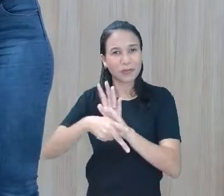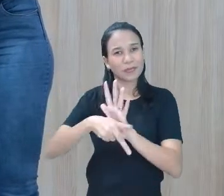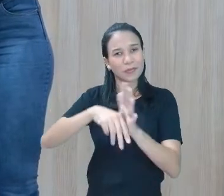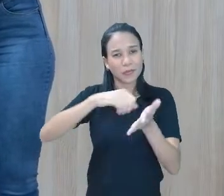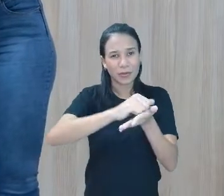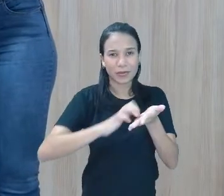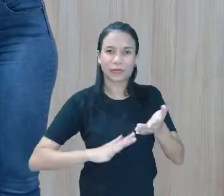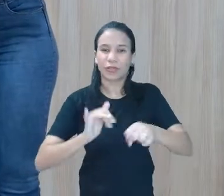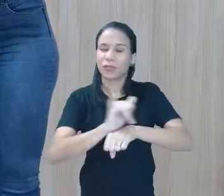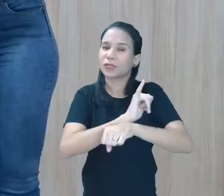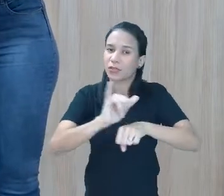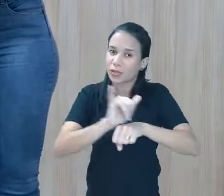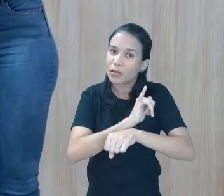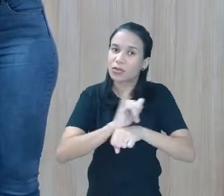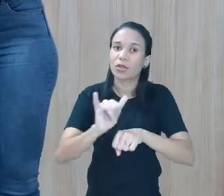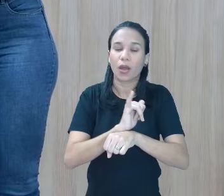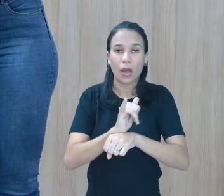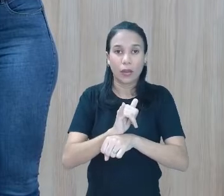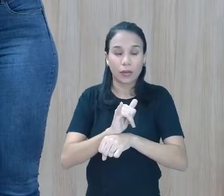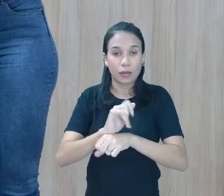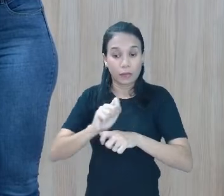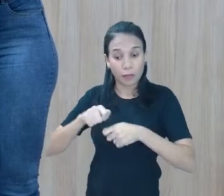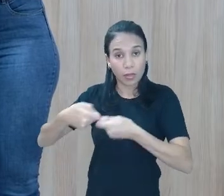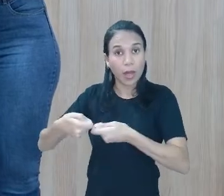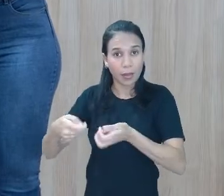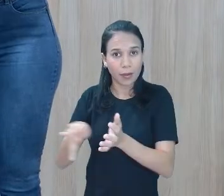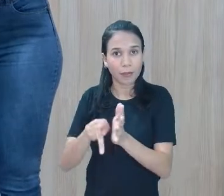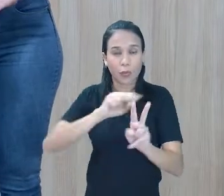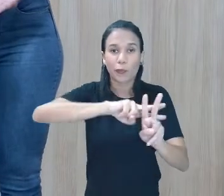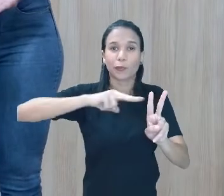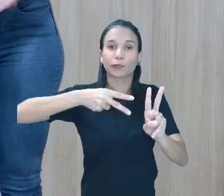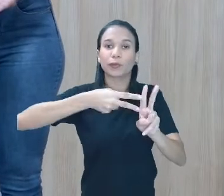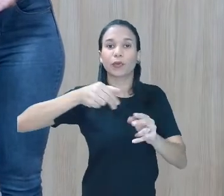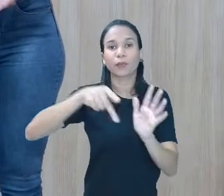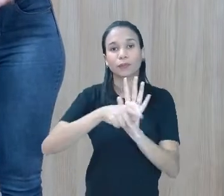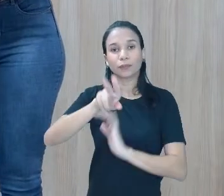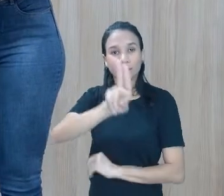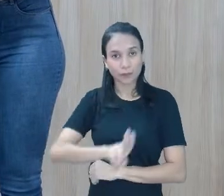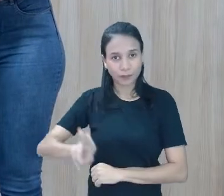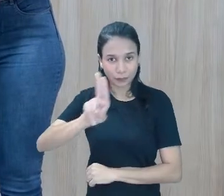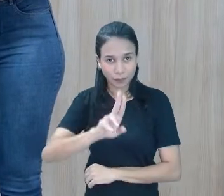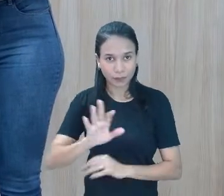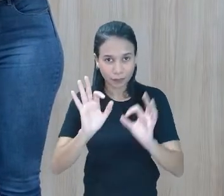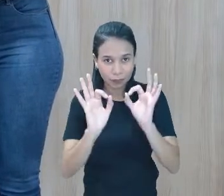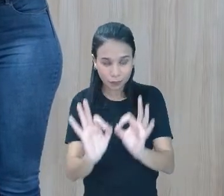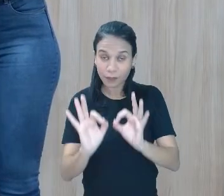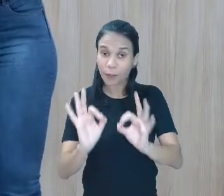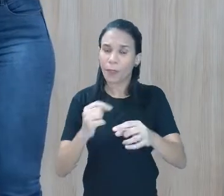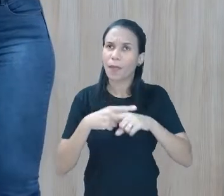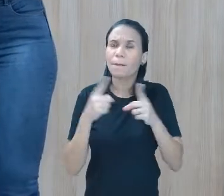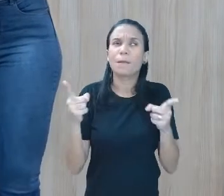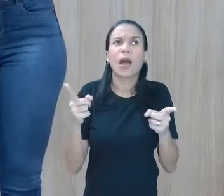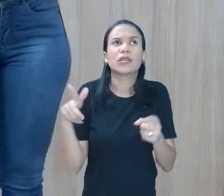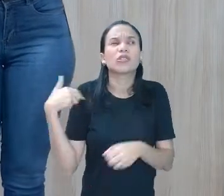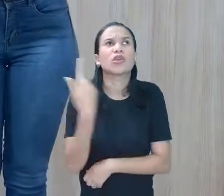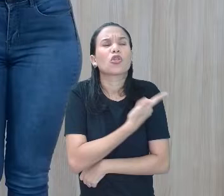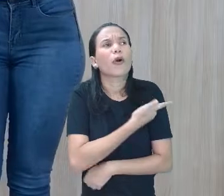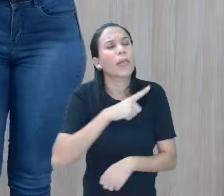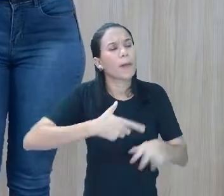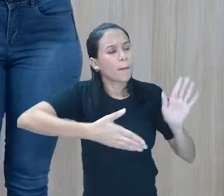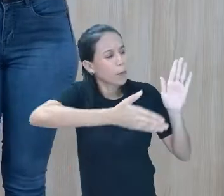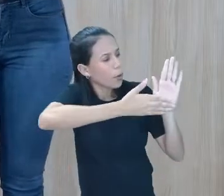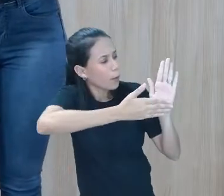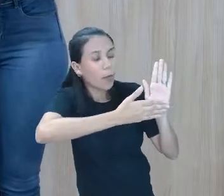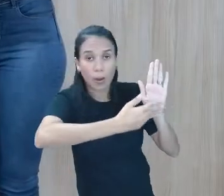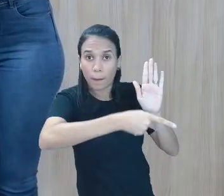dessa estratégia que foi sugerida, dos recursos que foram oferecidos. Mas quando a gente propõe